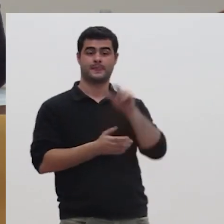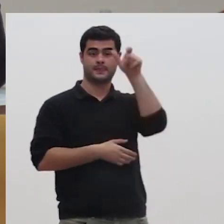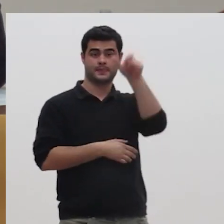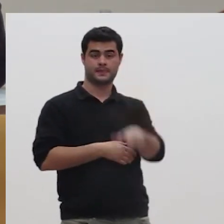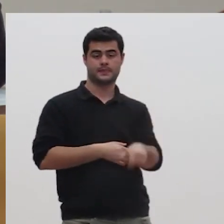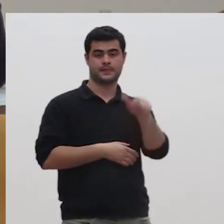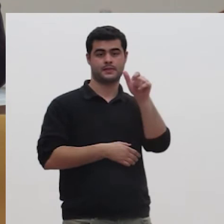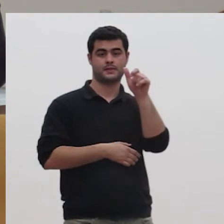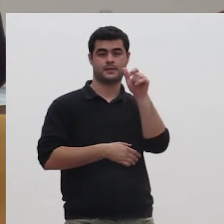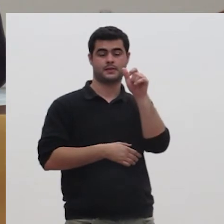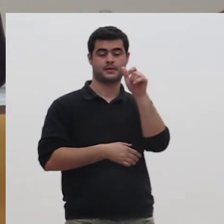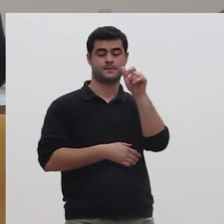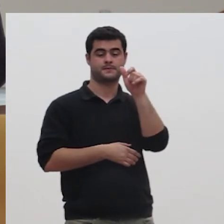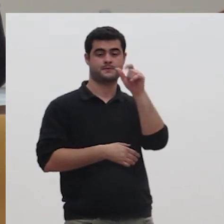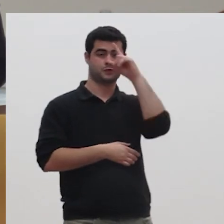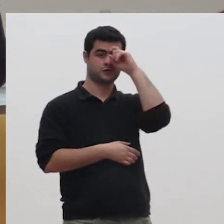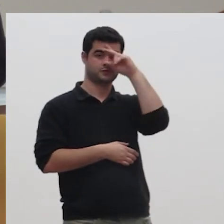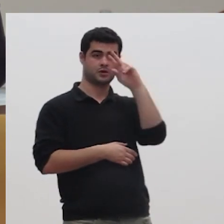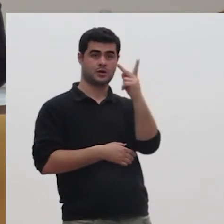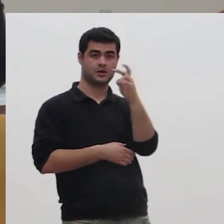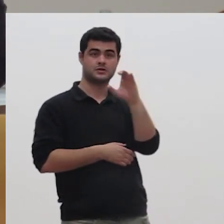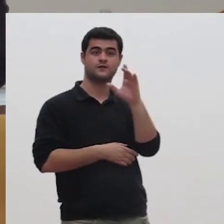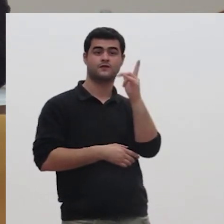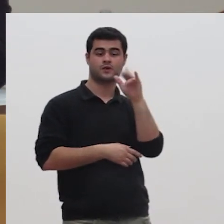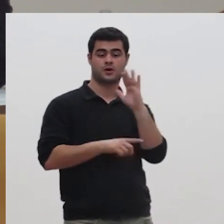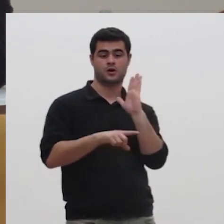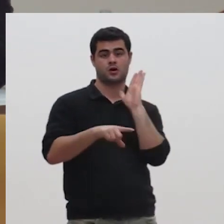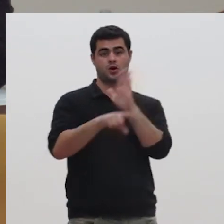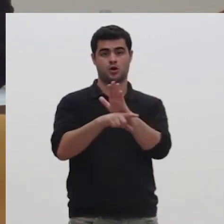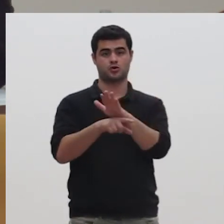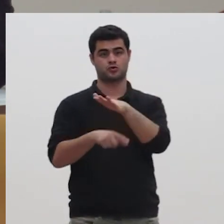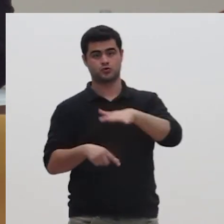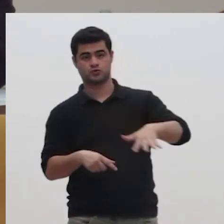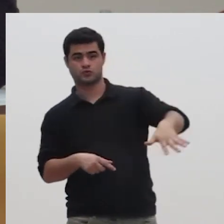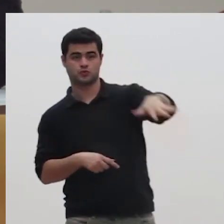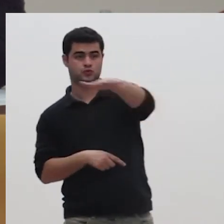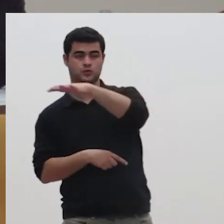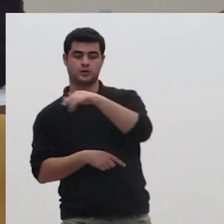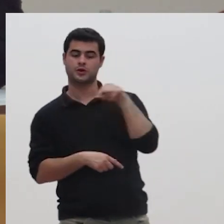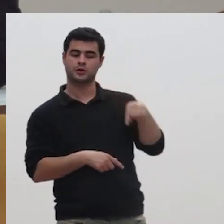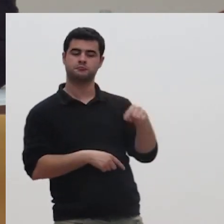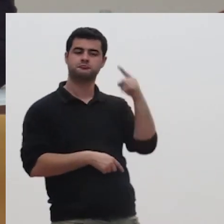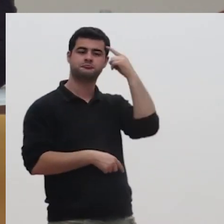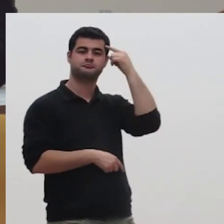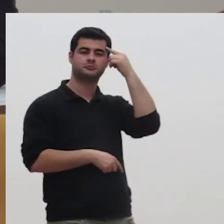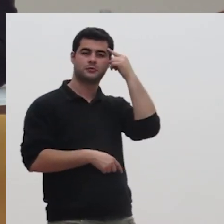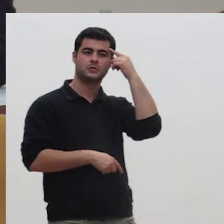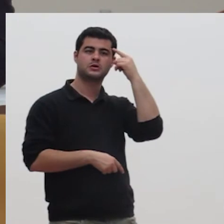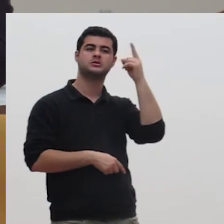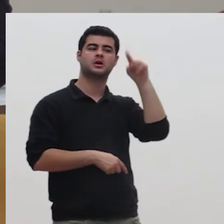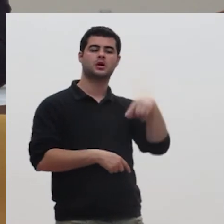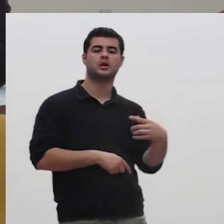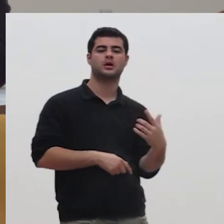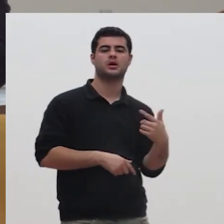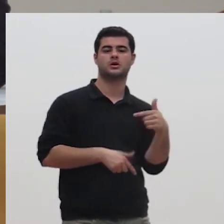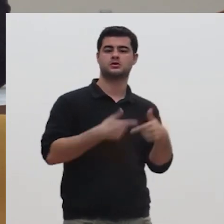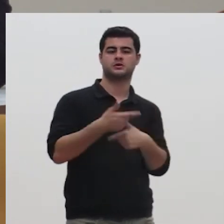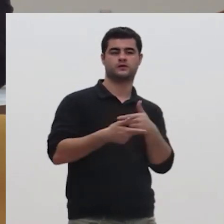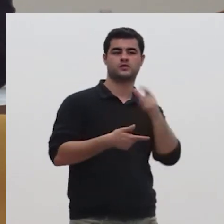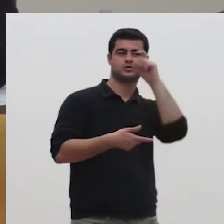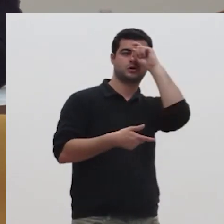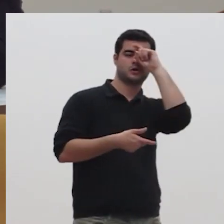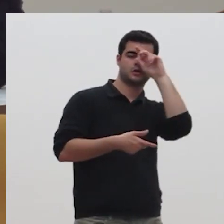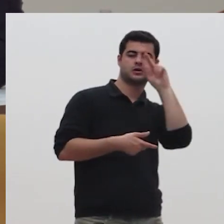o HC vai oferecer um serviço para a população, ele não pode simplesmente pensar no serviço que o HC ele